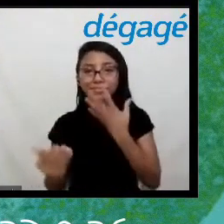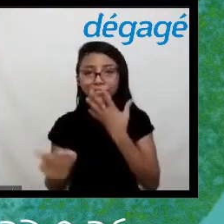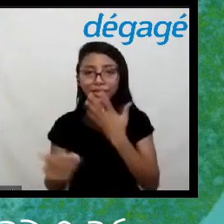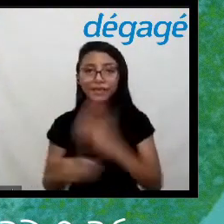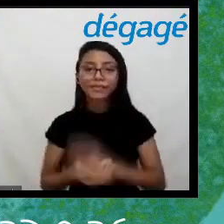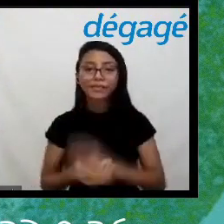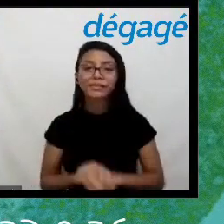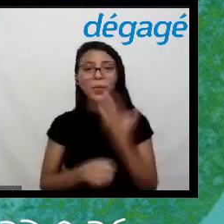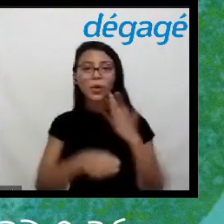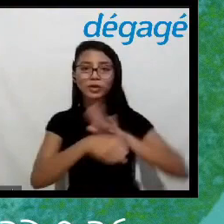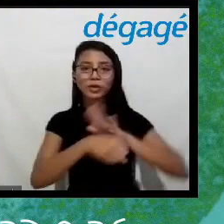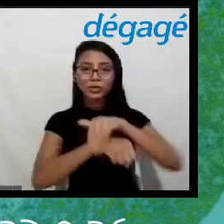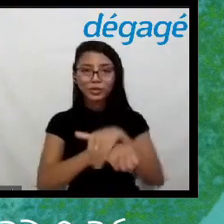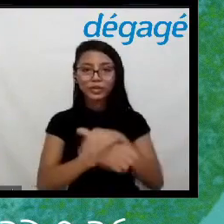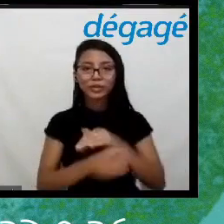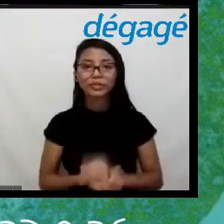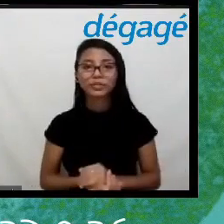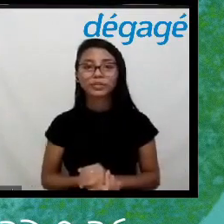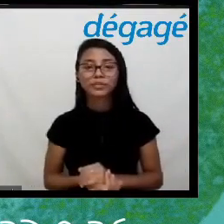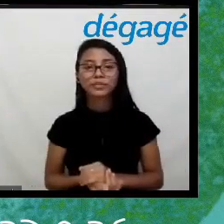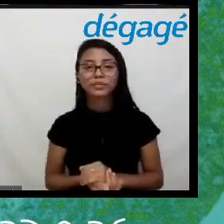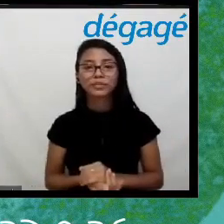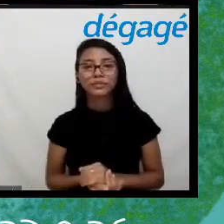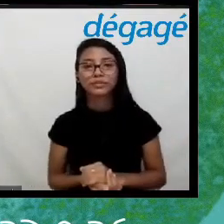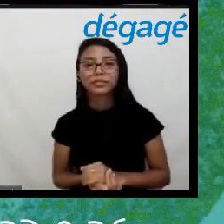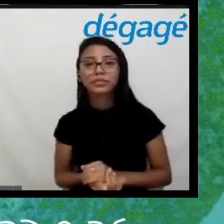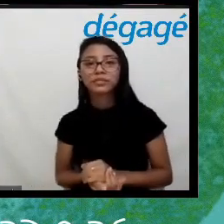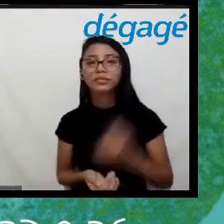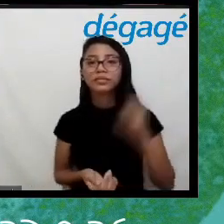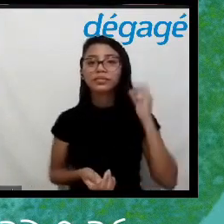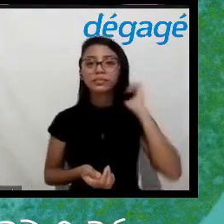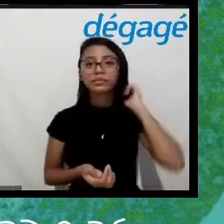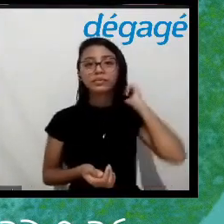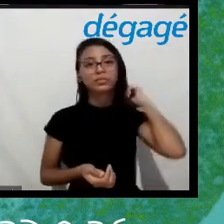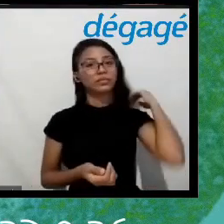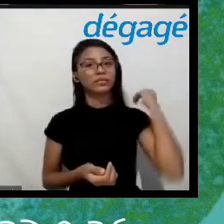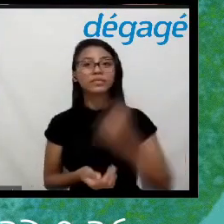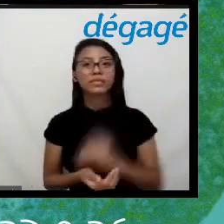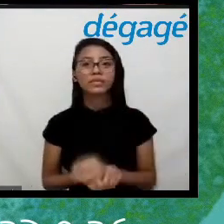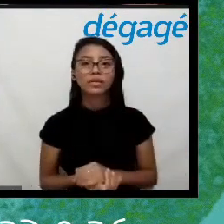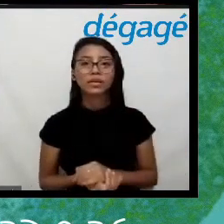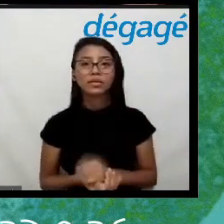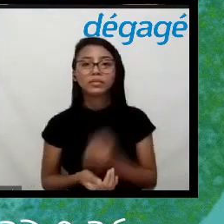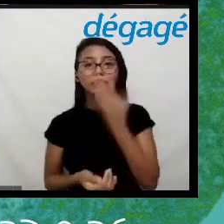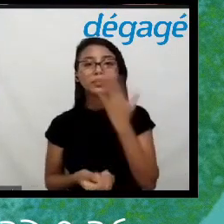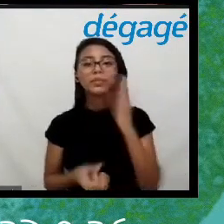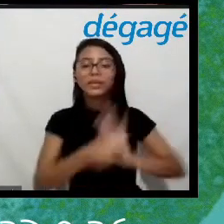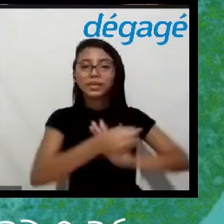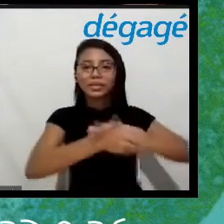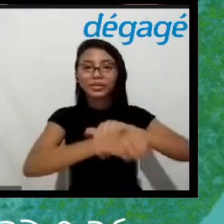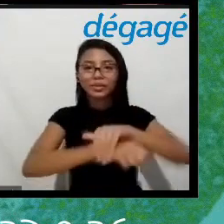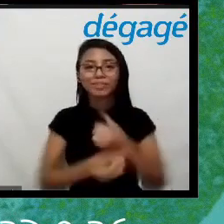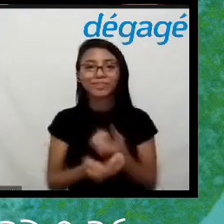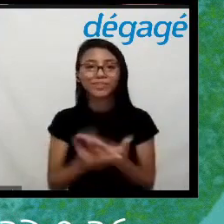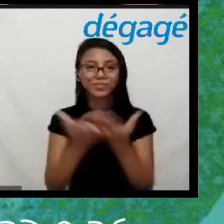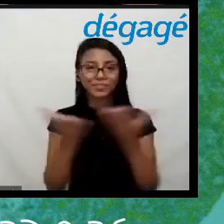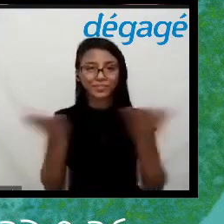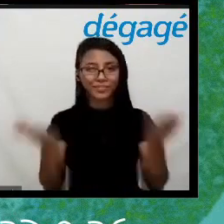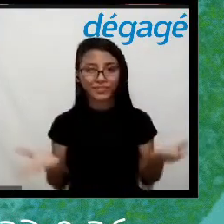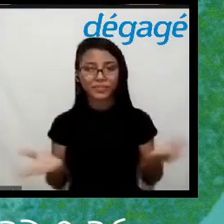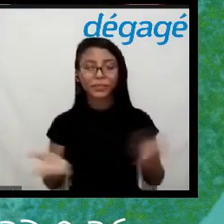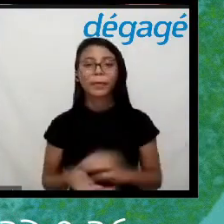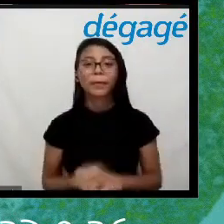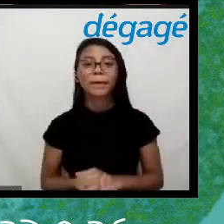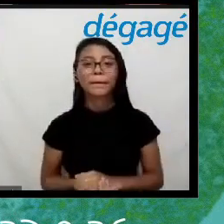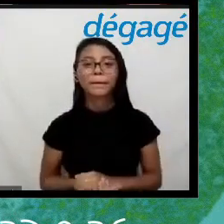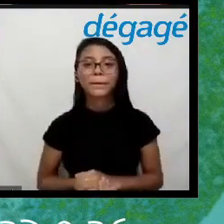Olá, boa noite. Espero que estejam todos me ouvindo bem. Bom, para começar, queria dizer que